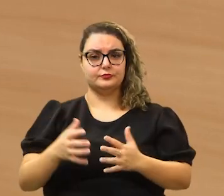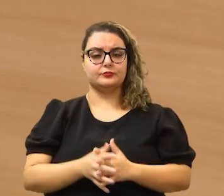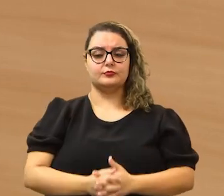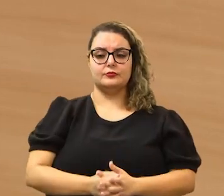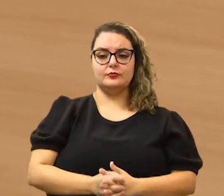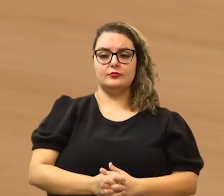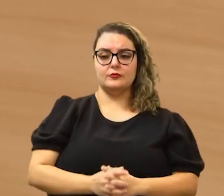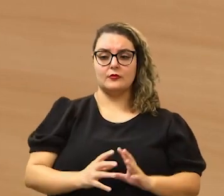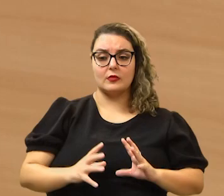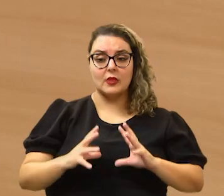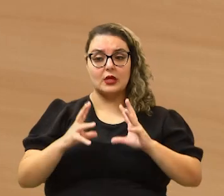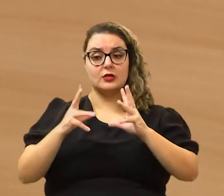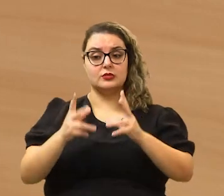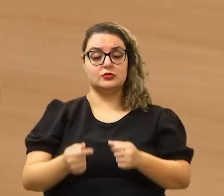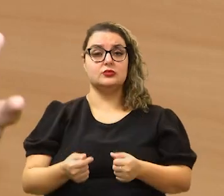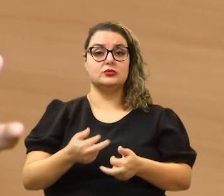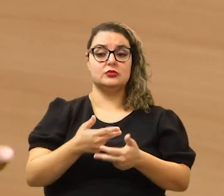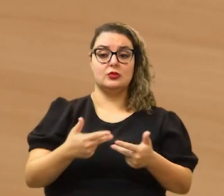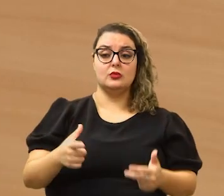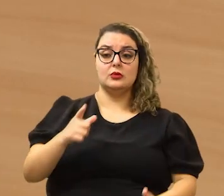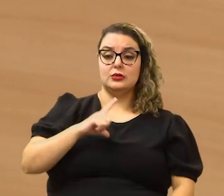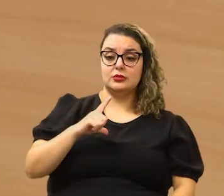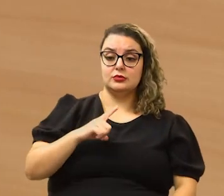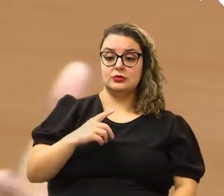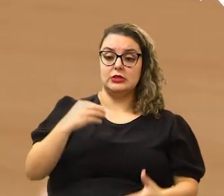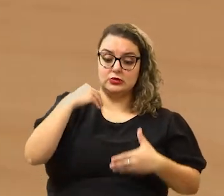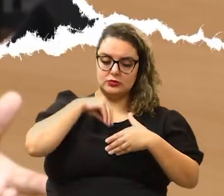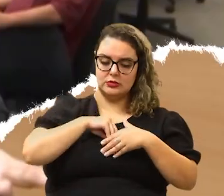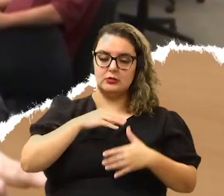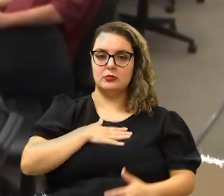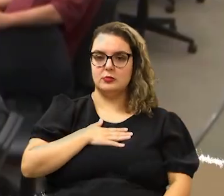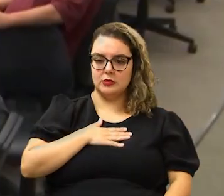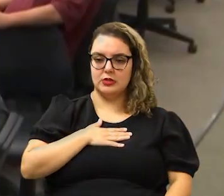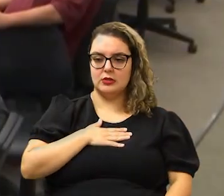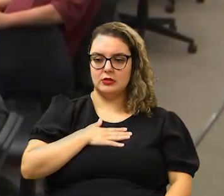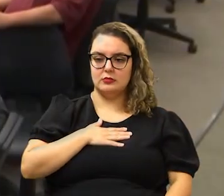esse orgulho com prazer para o Legislativo Campineiro, para essa casa.